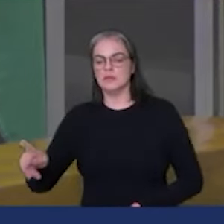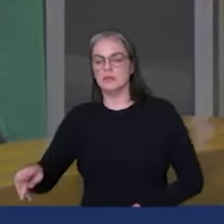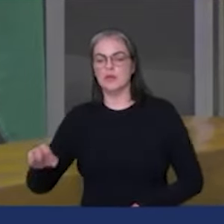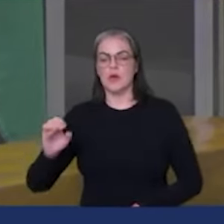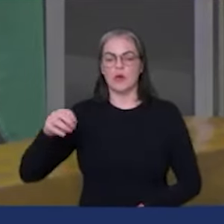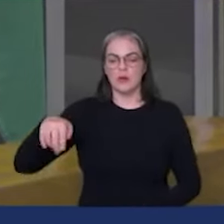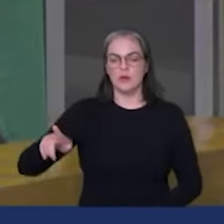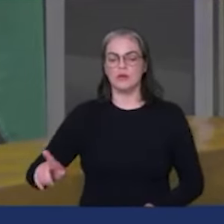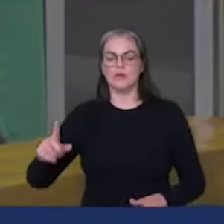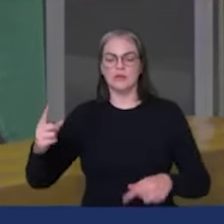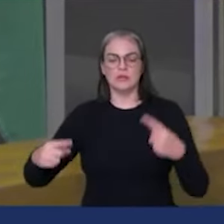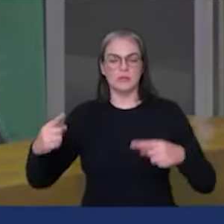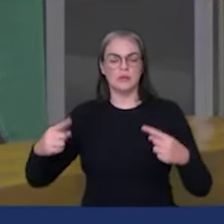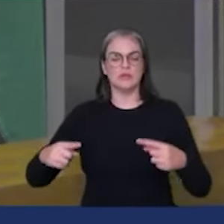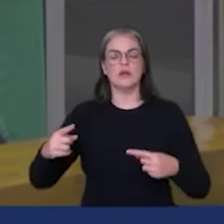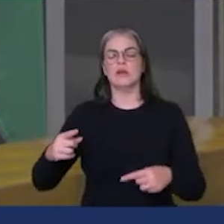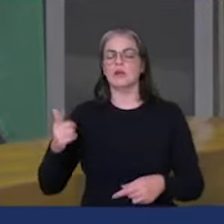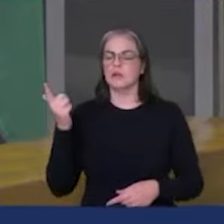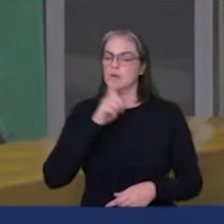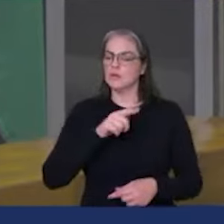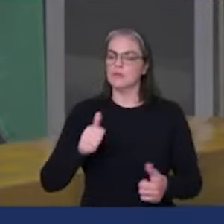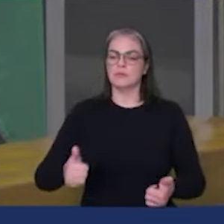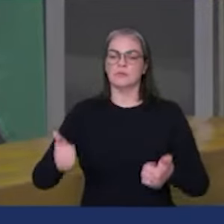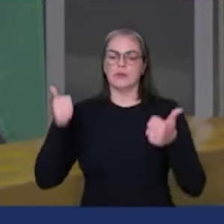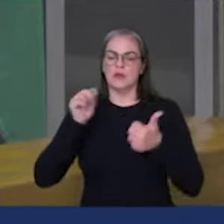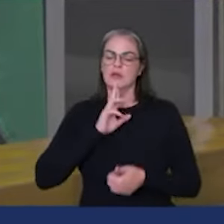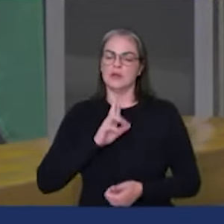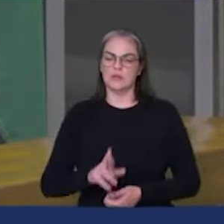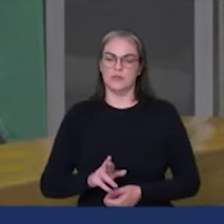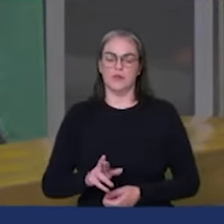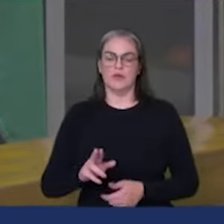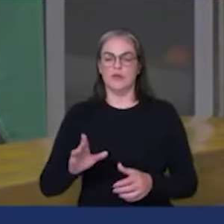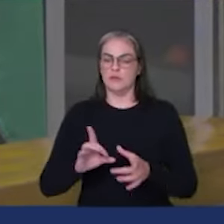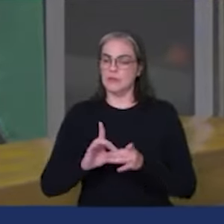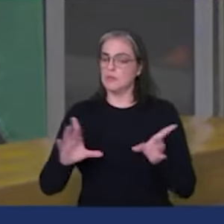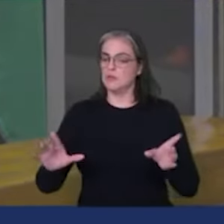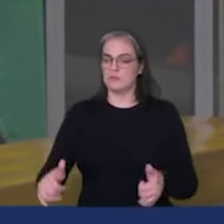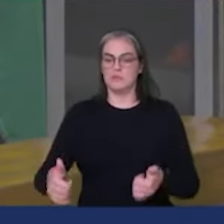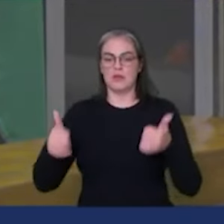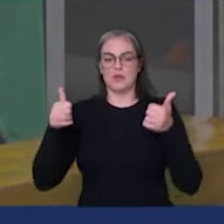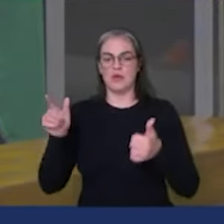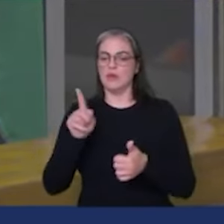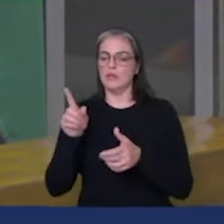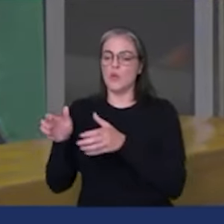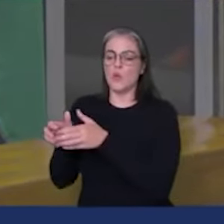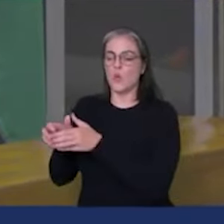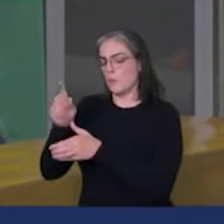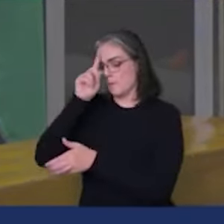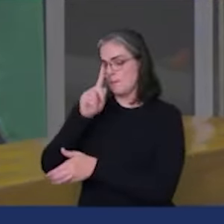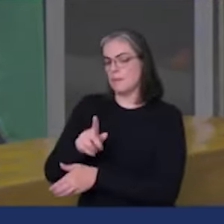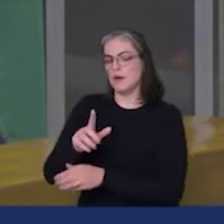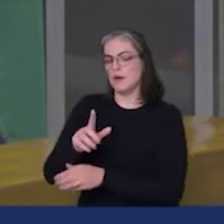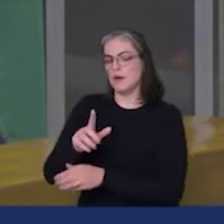Isso fortalece a democracia, sem decisões monocráticas ou grupos pequenos de pessoas dizendo o que milhões de outras pessoas podem ou não fazer. Vamos